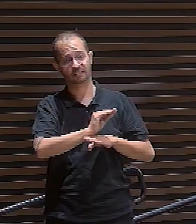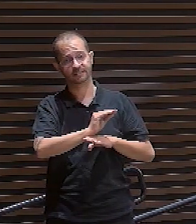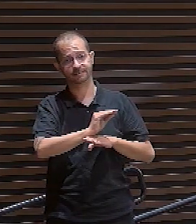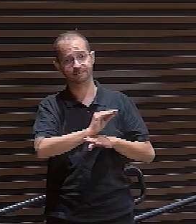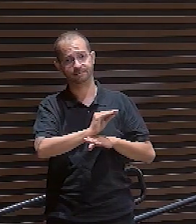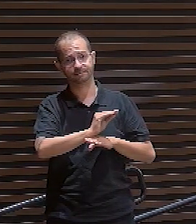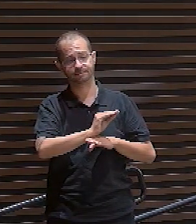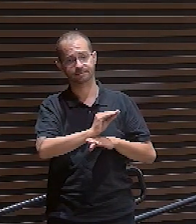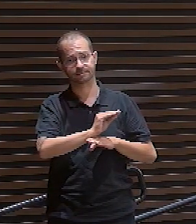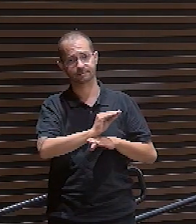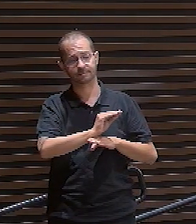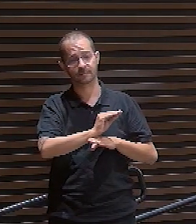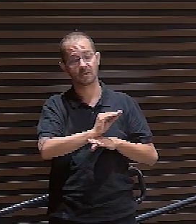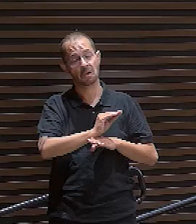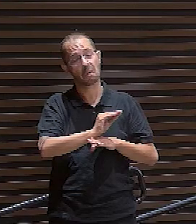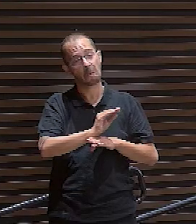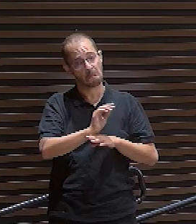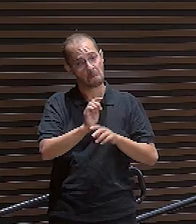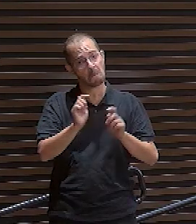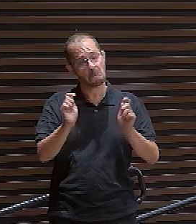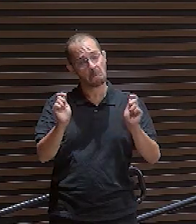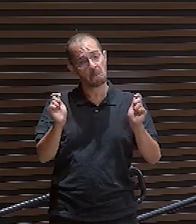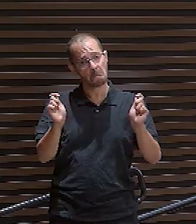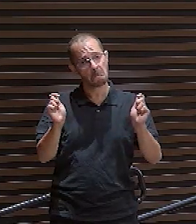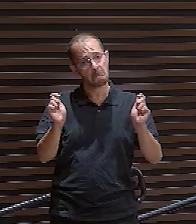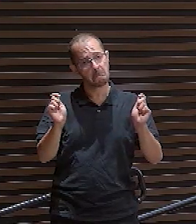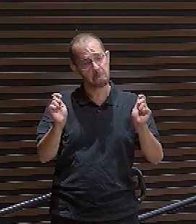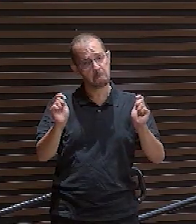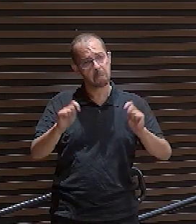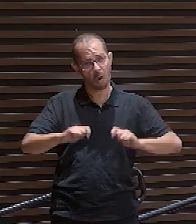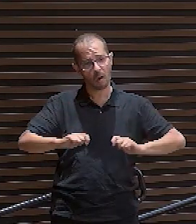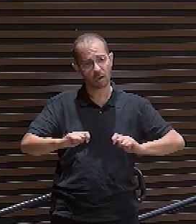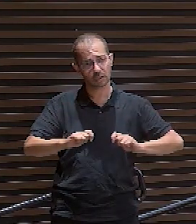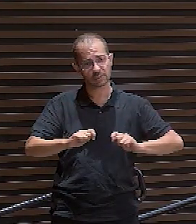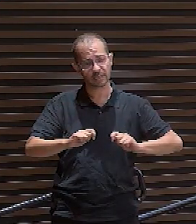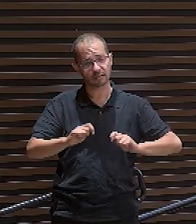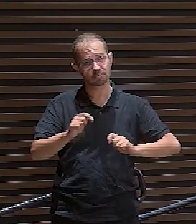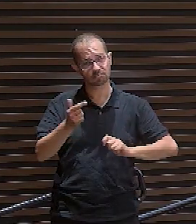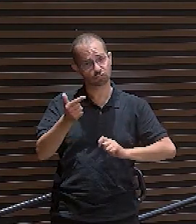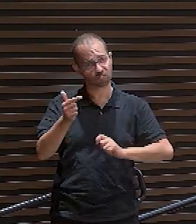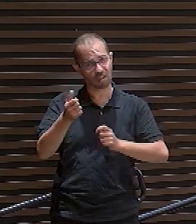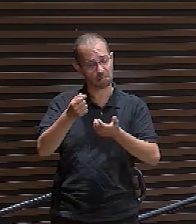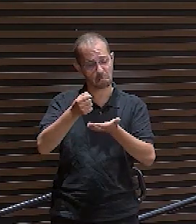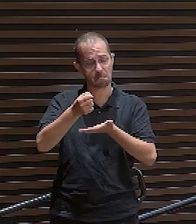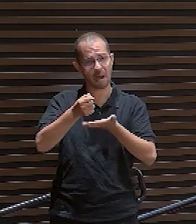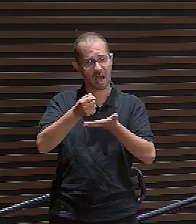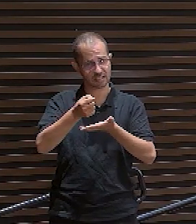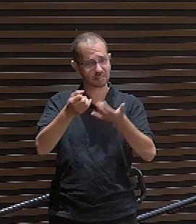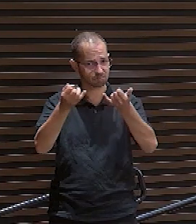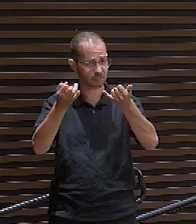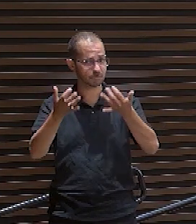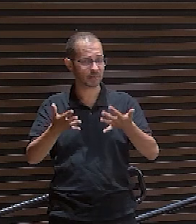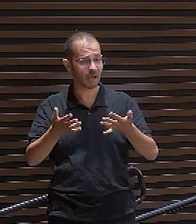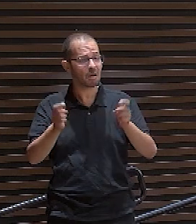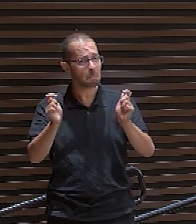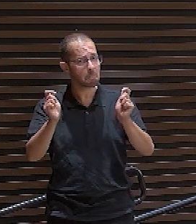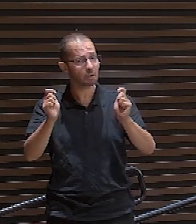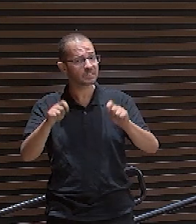a palavra possivelmente porque eu não tenho base para dizer isso. Possivelmente